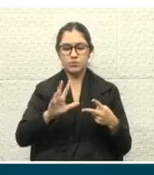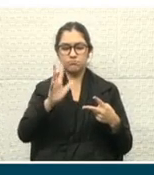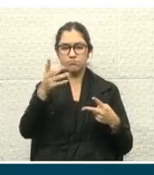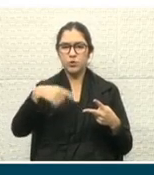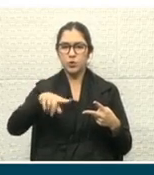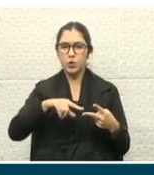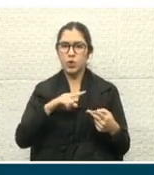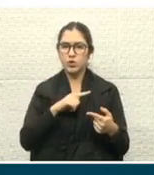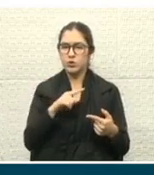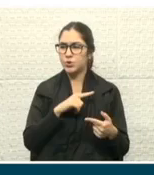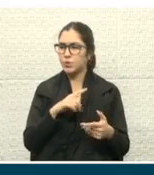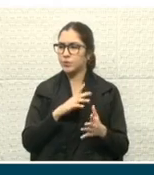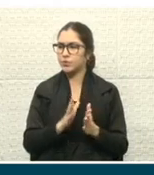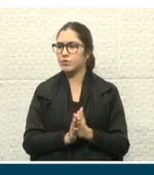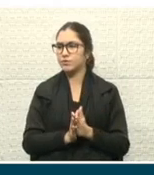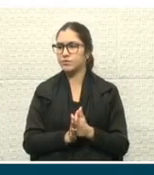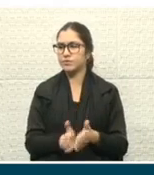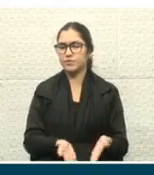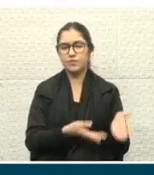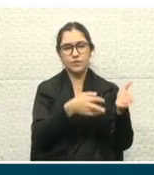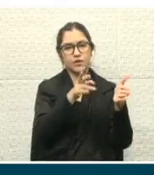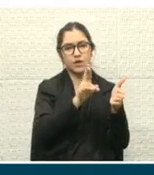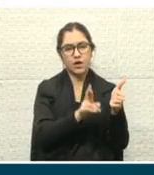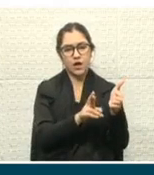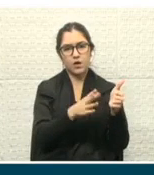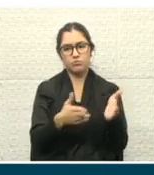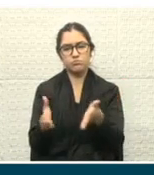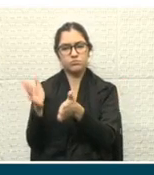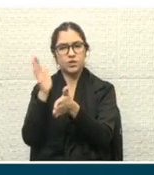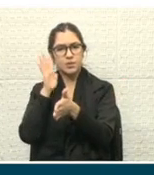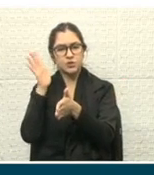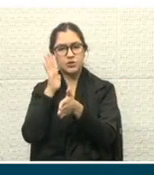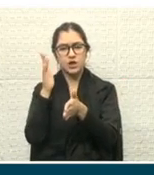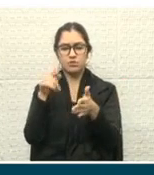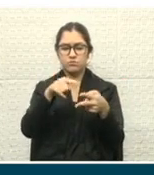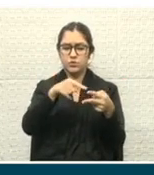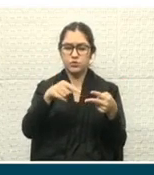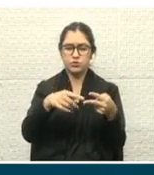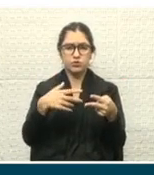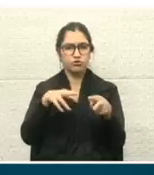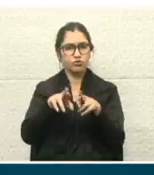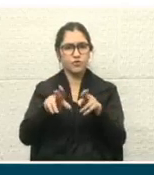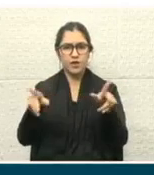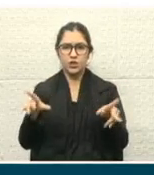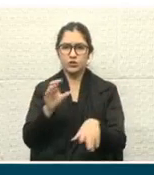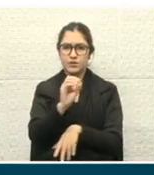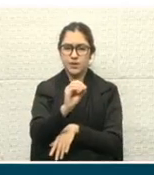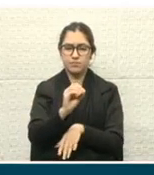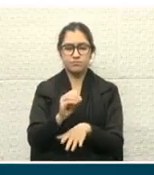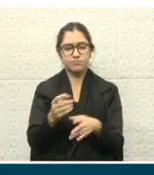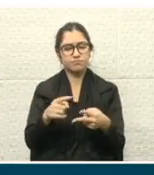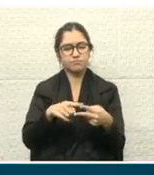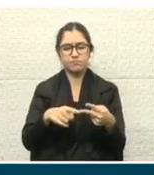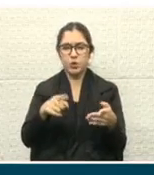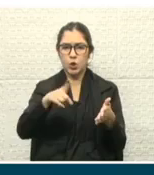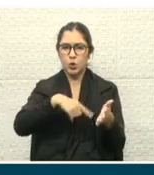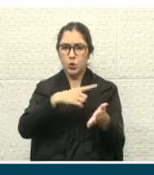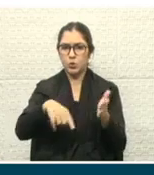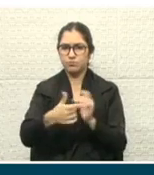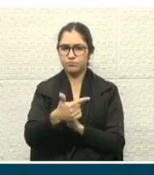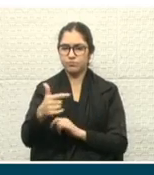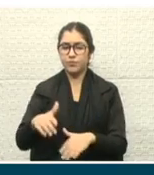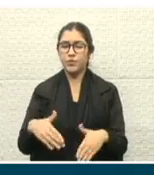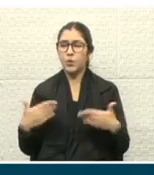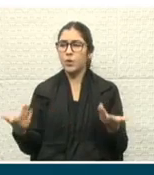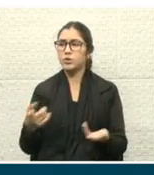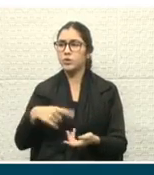nós tínhamos parte real e parte imaginária, ambas diferentes de zero, ambas não nulas. E